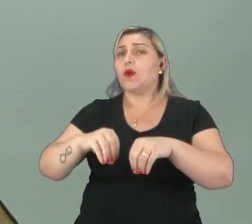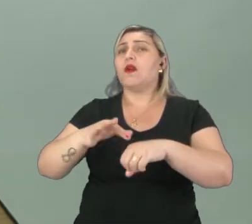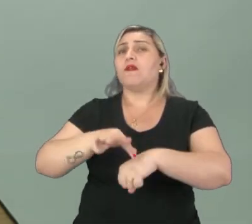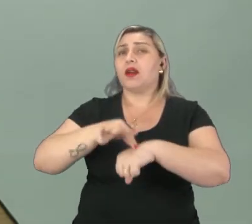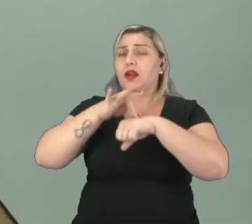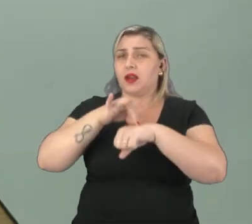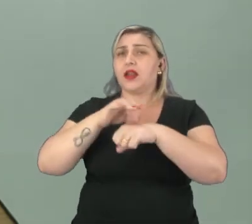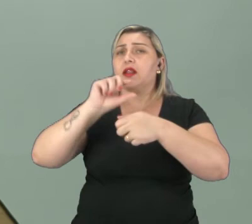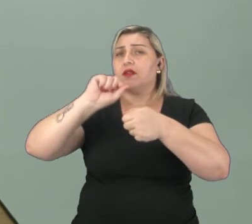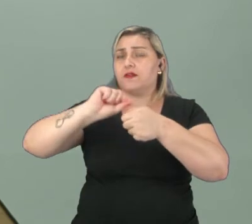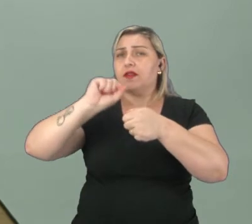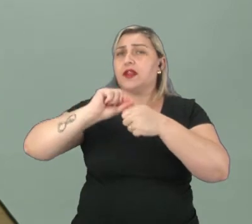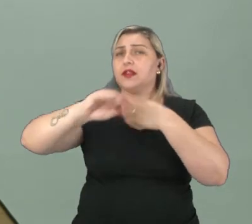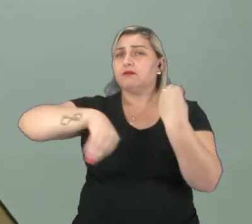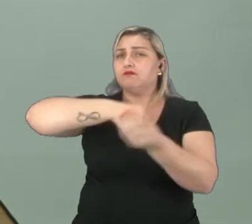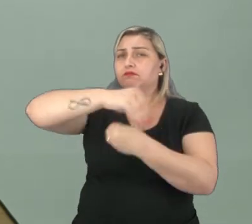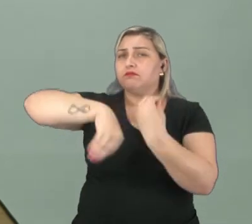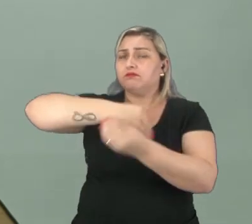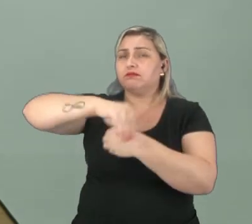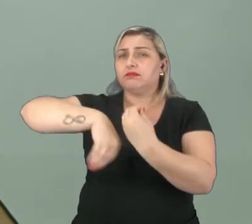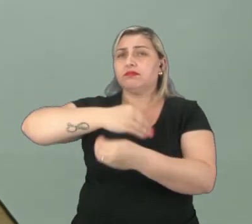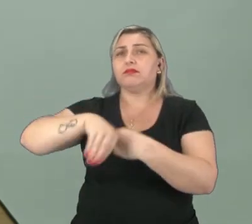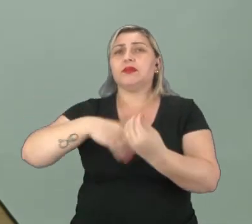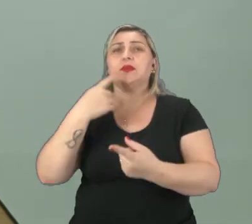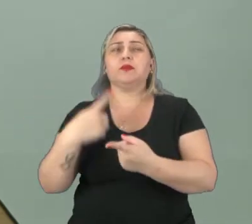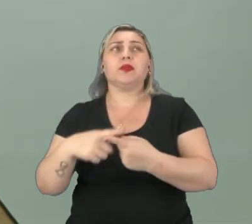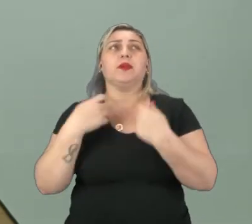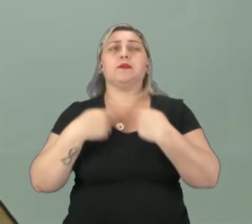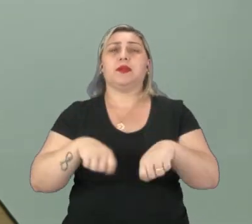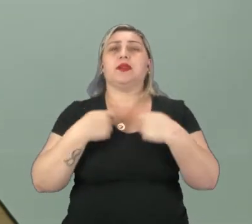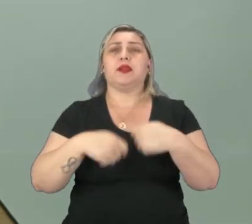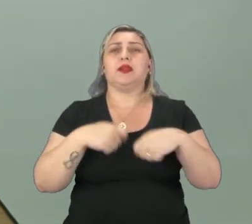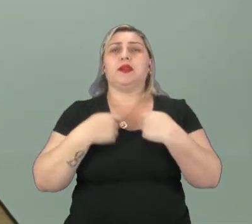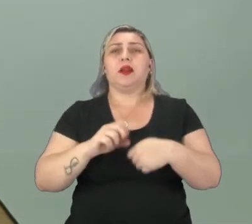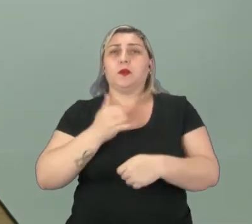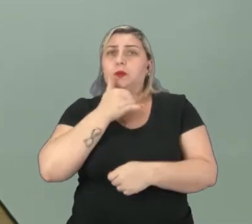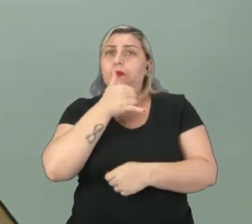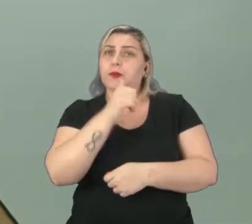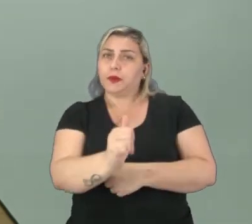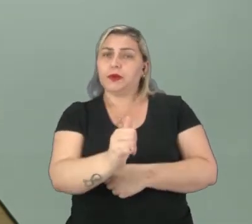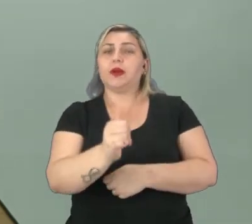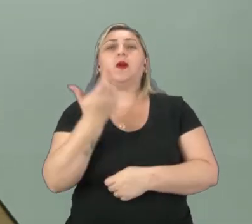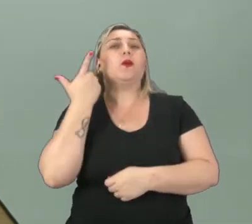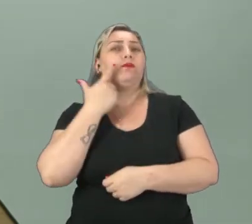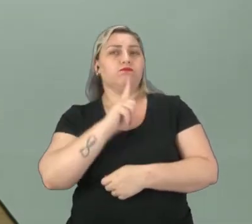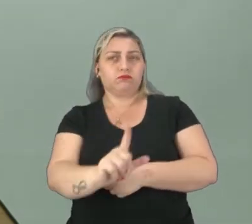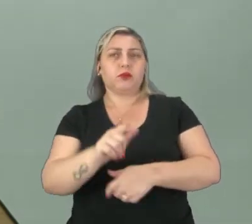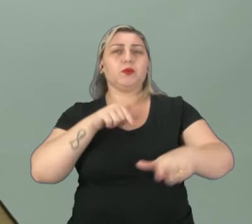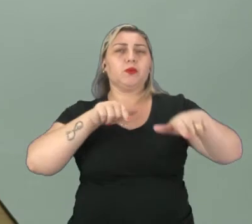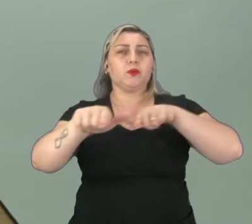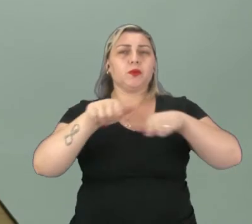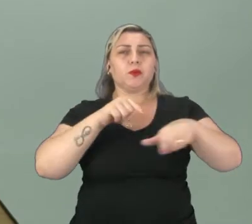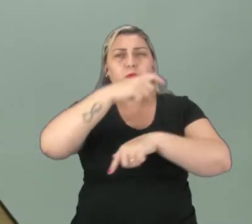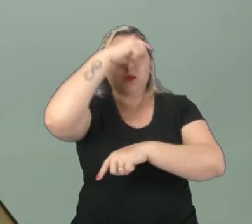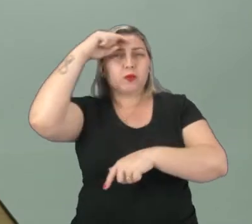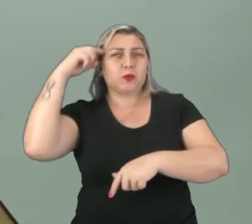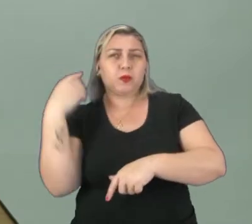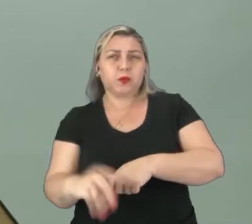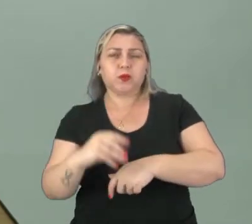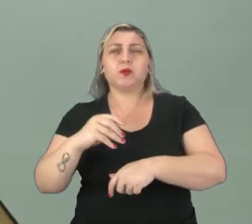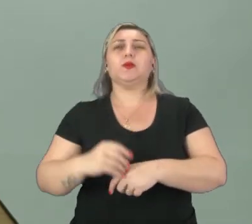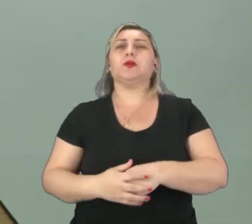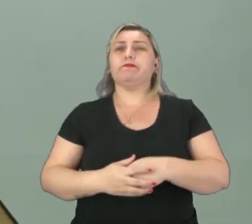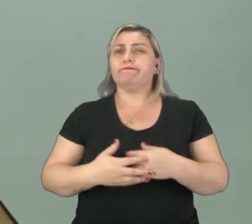carne moída, e ele fez essa mistura. Porque ele precisava de bastante energia para trabalhar no decorrer do